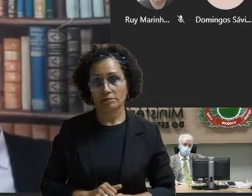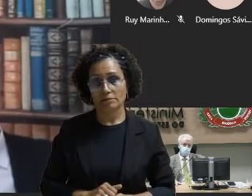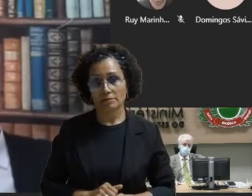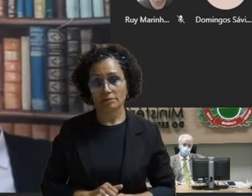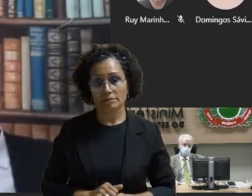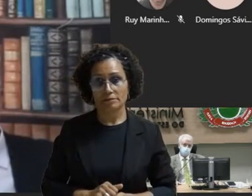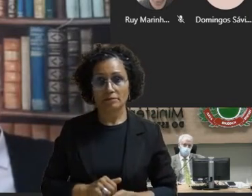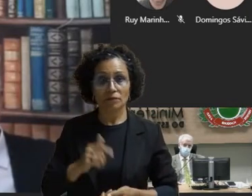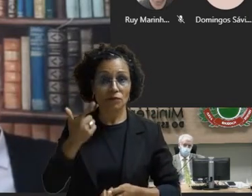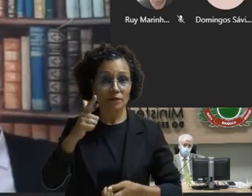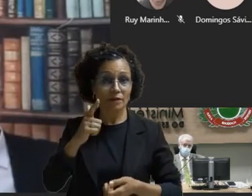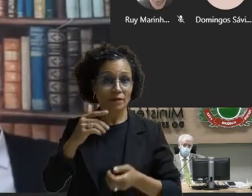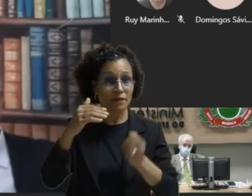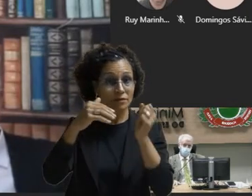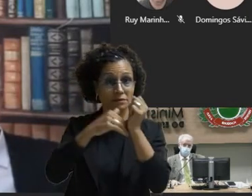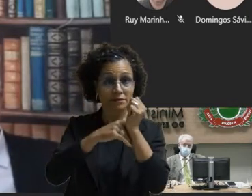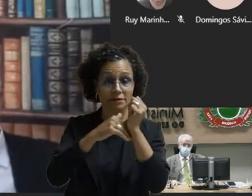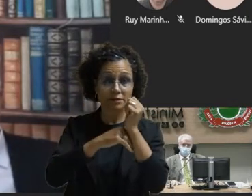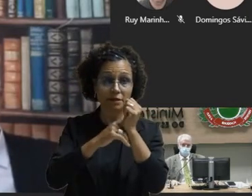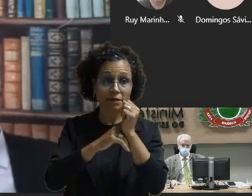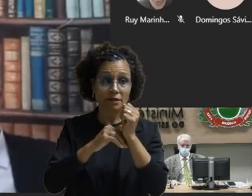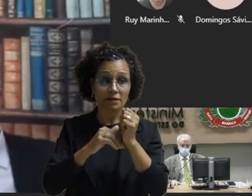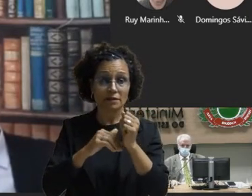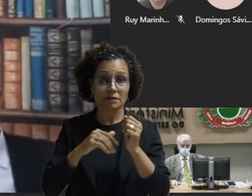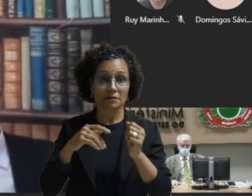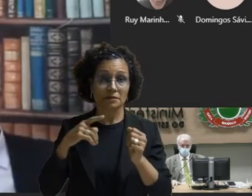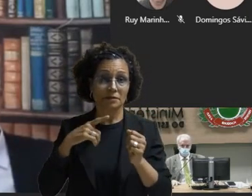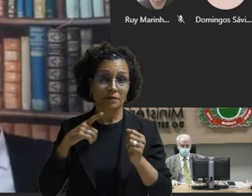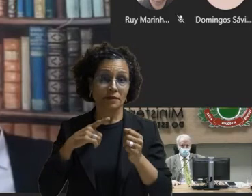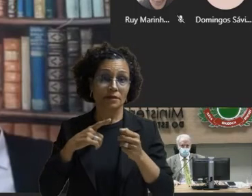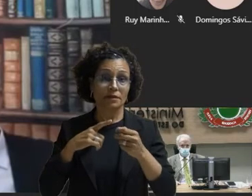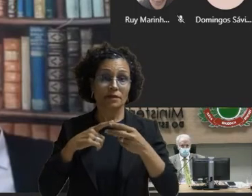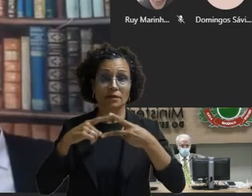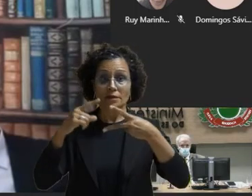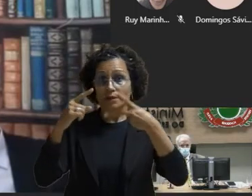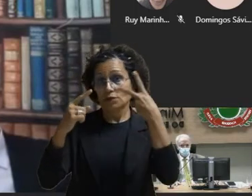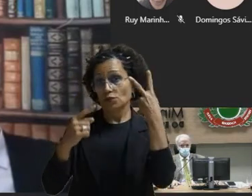segredo aqui, e tem 2 arquivamentos com